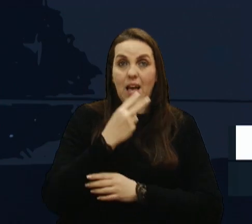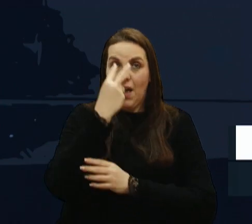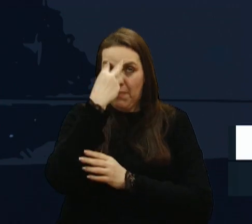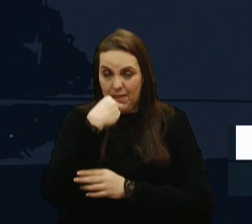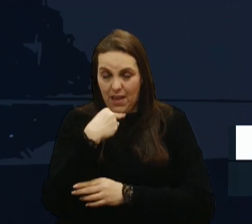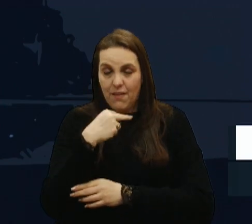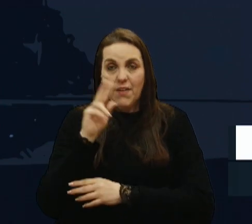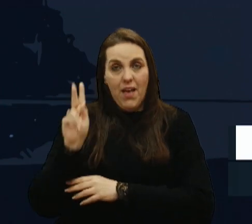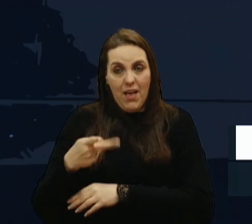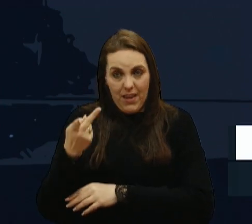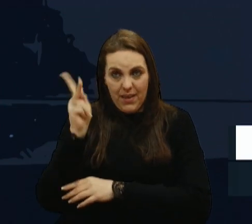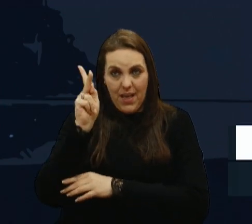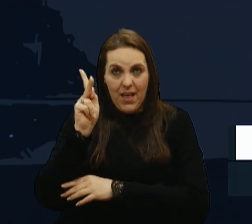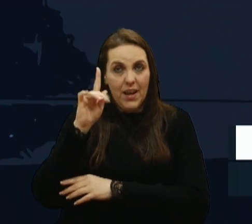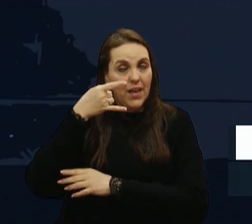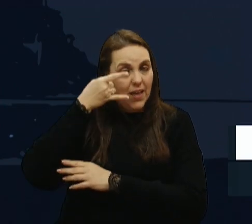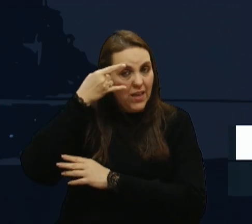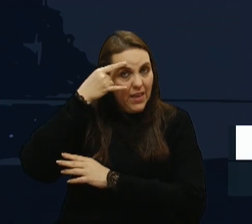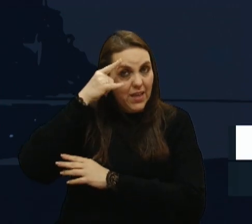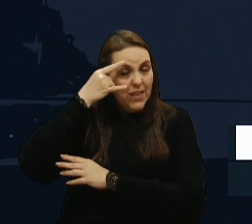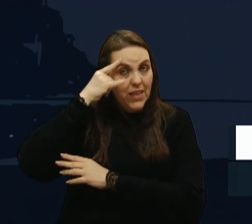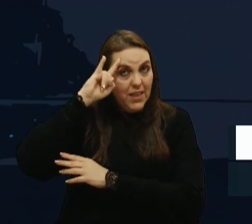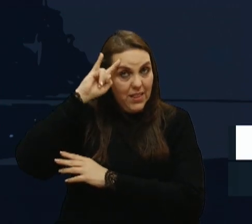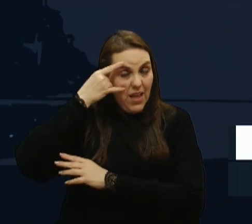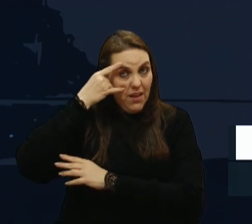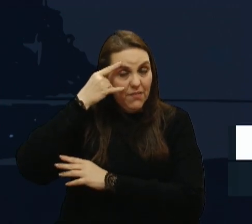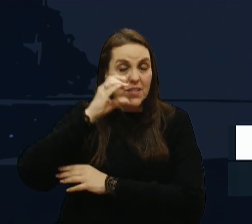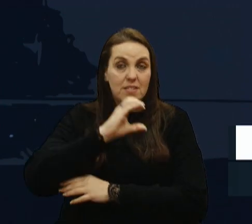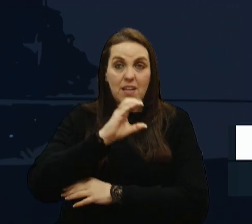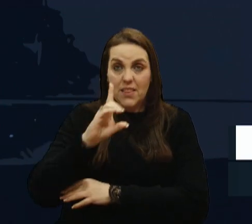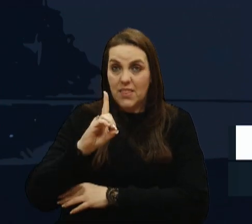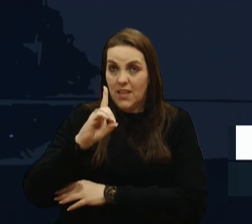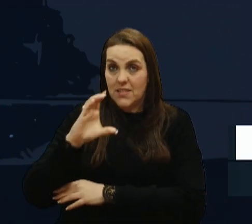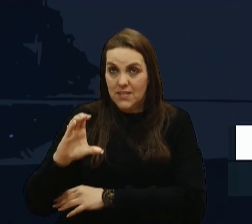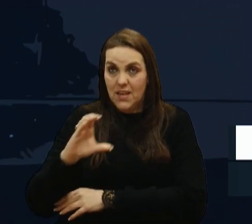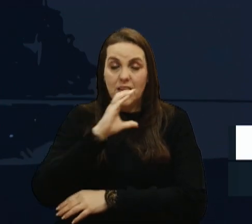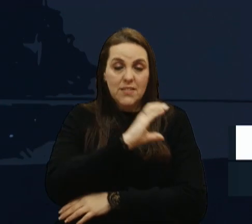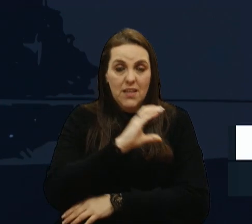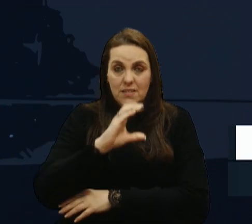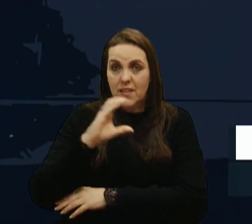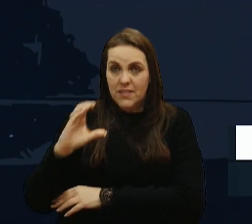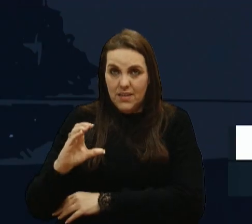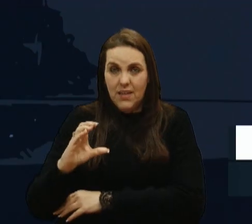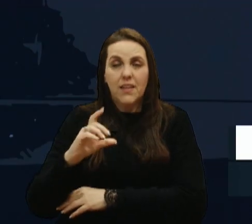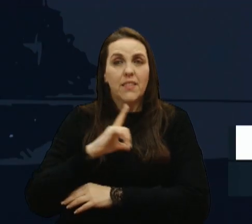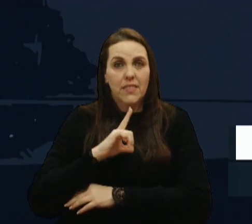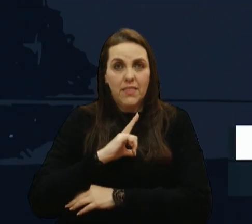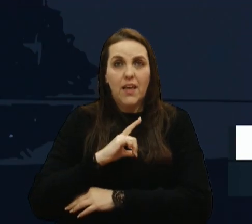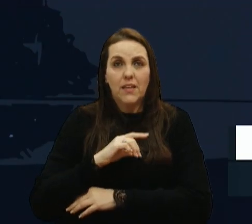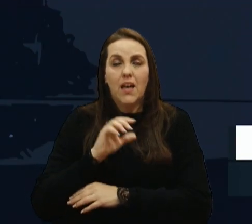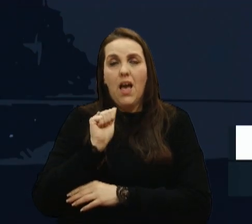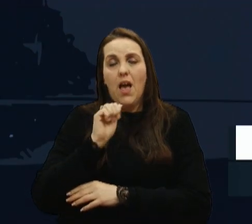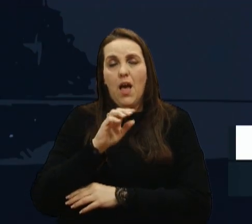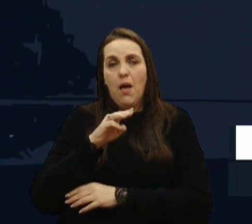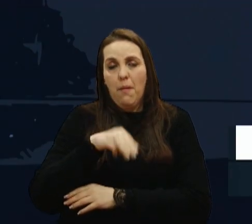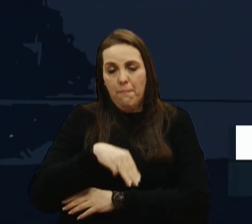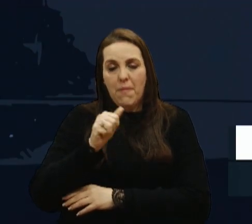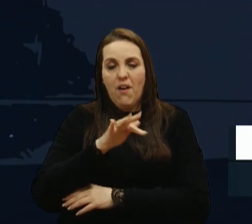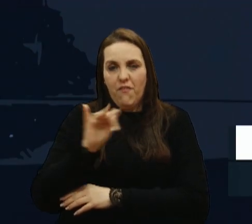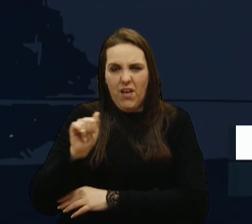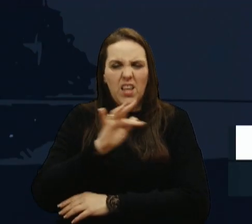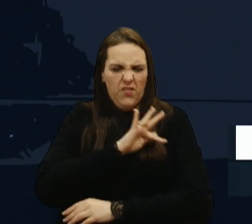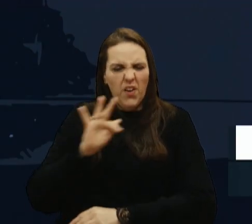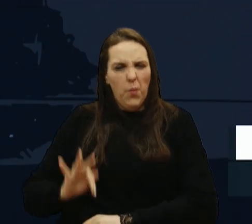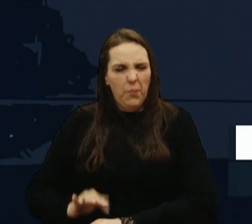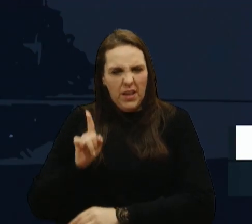Keller, INAVE, o CDC, ou CCC, correto? A AMBAFA, de Farroupilha,